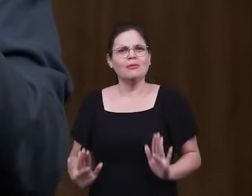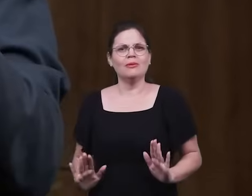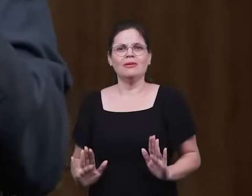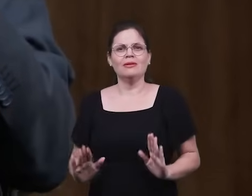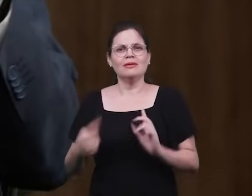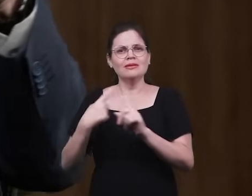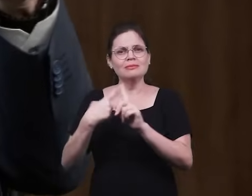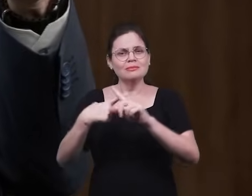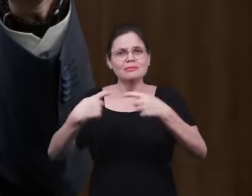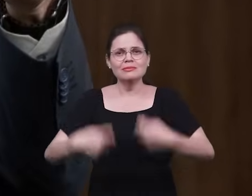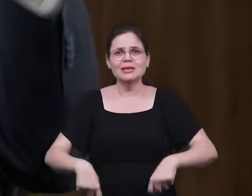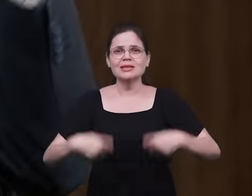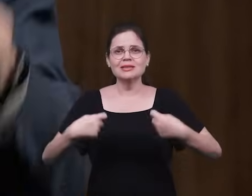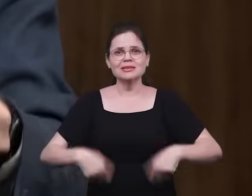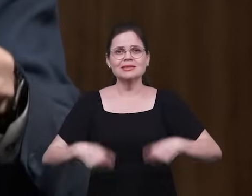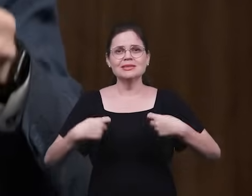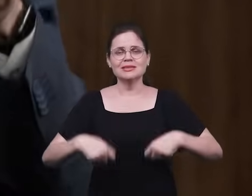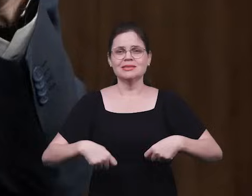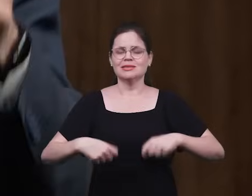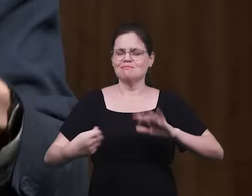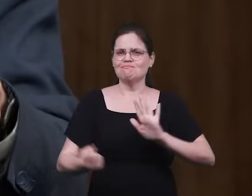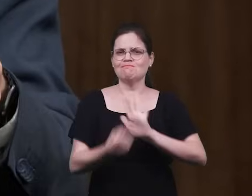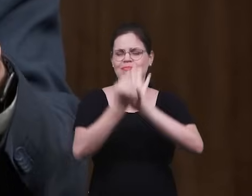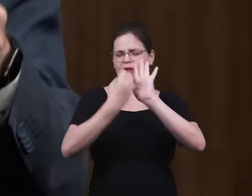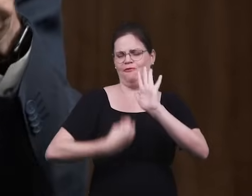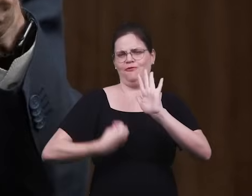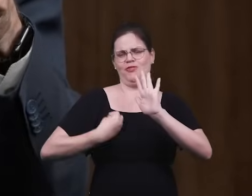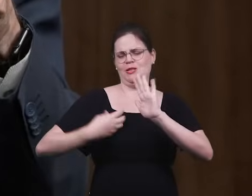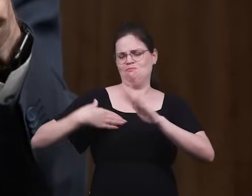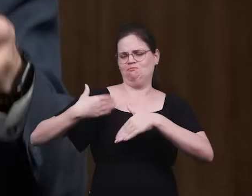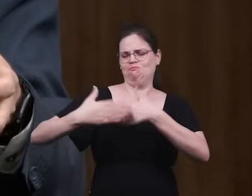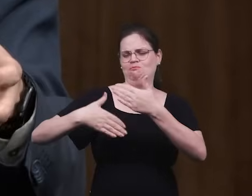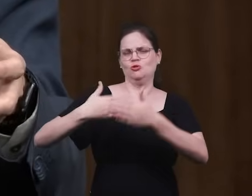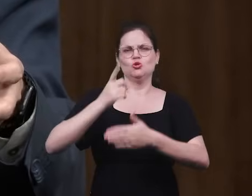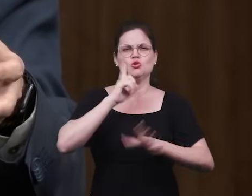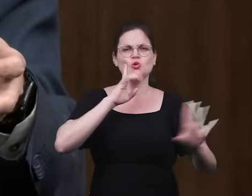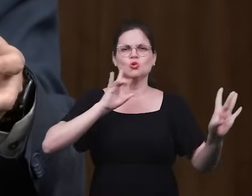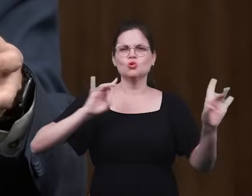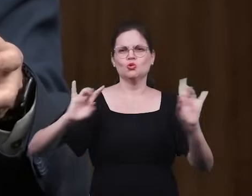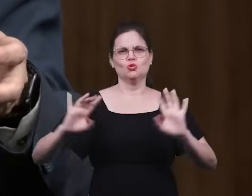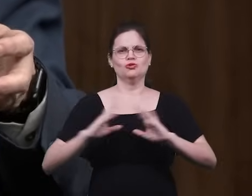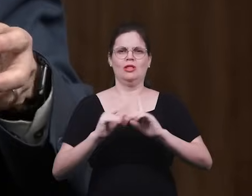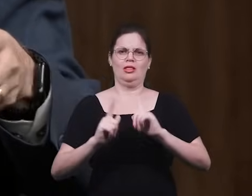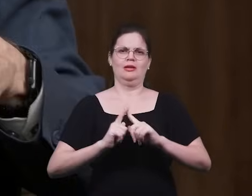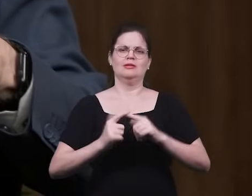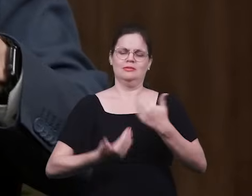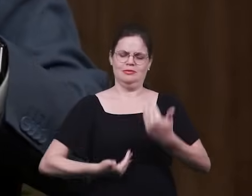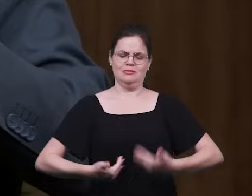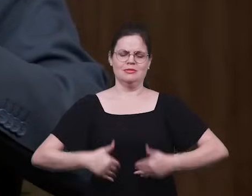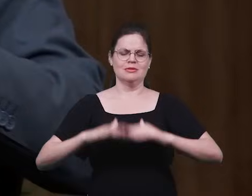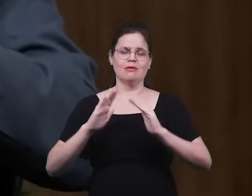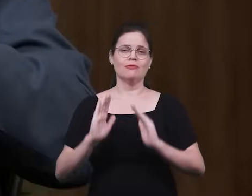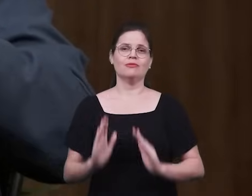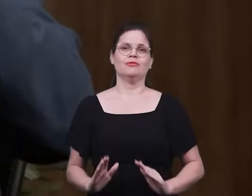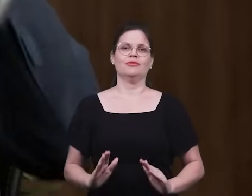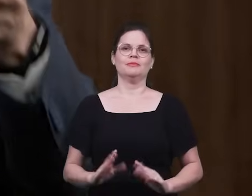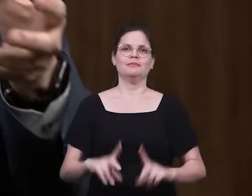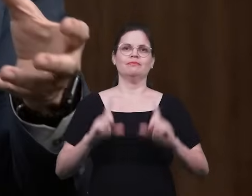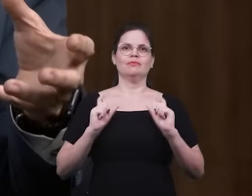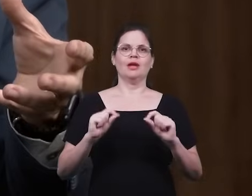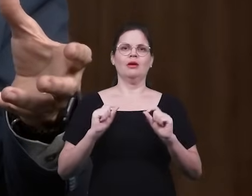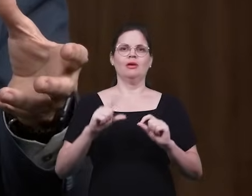que precisa marcar a vida da igreja é a a